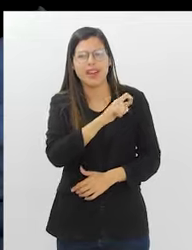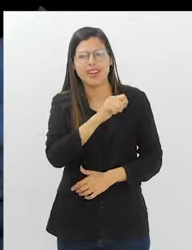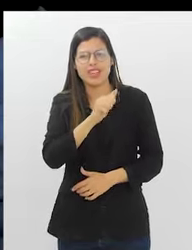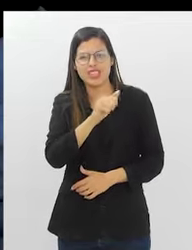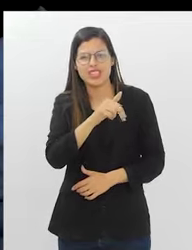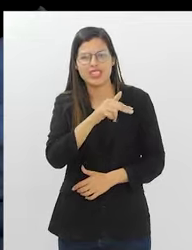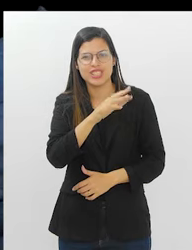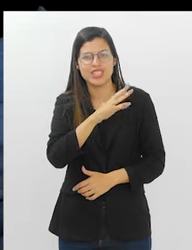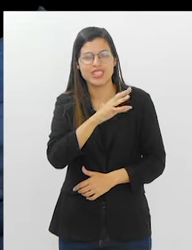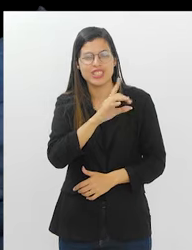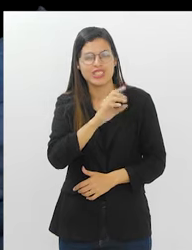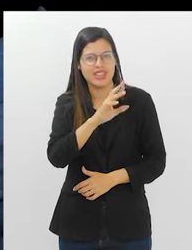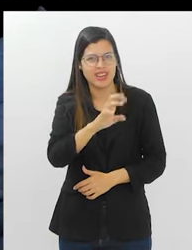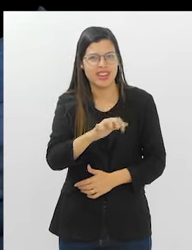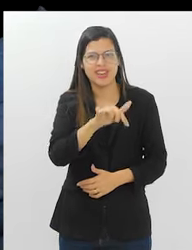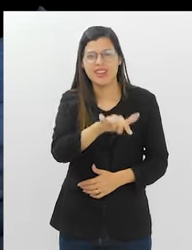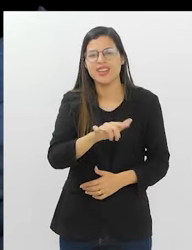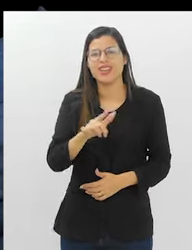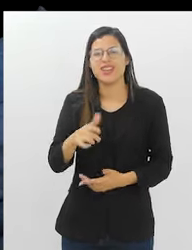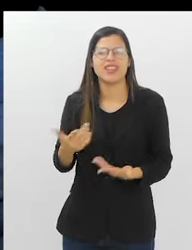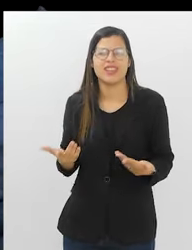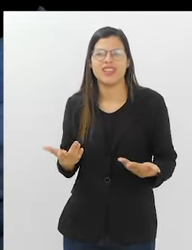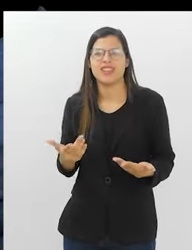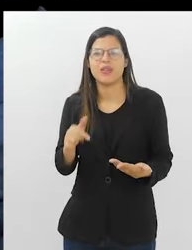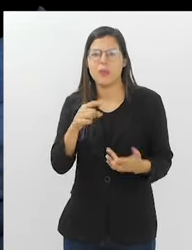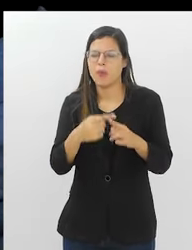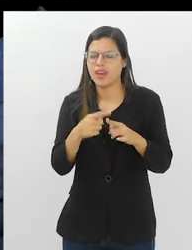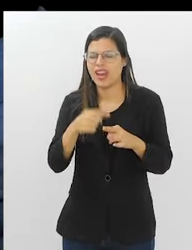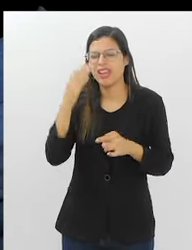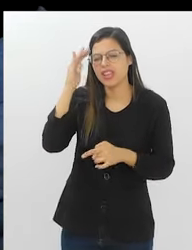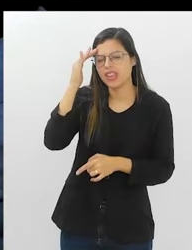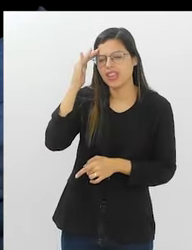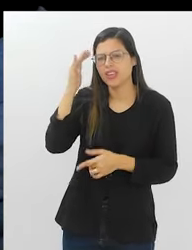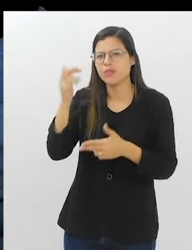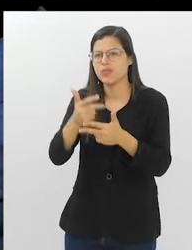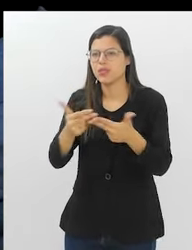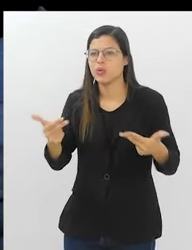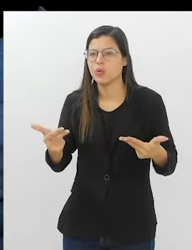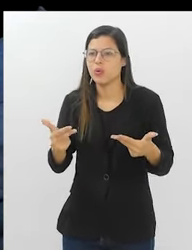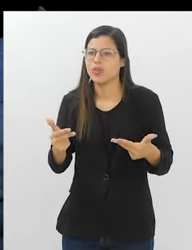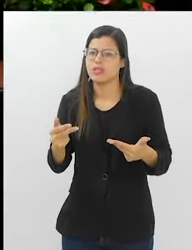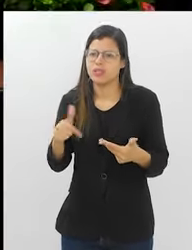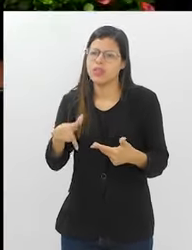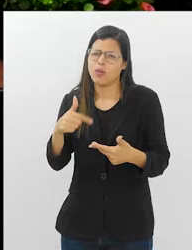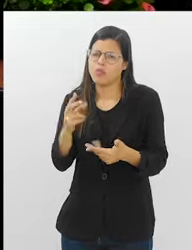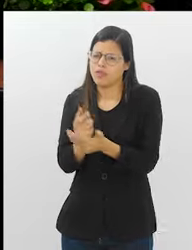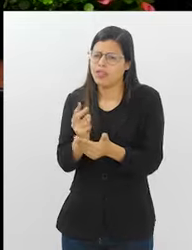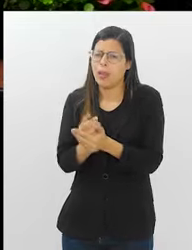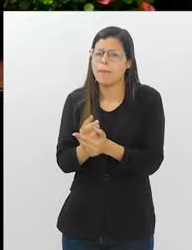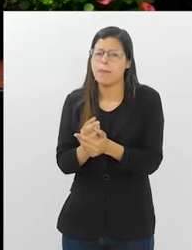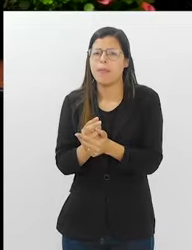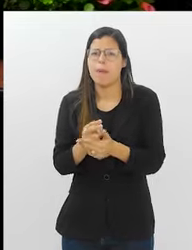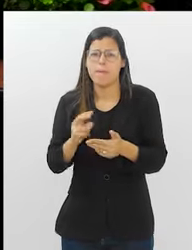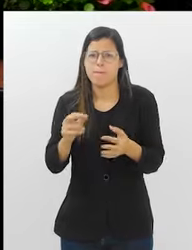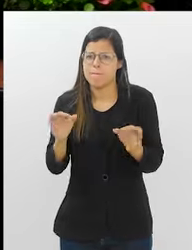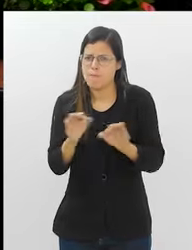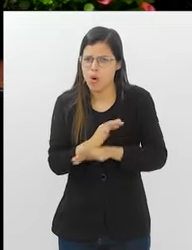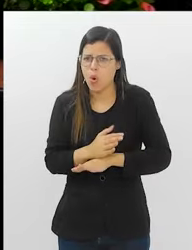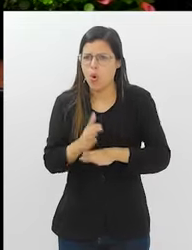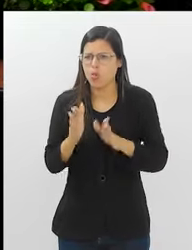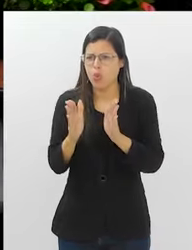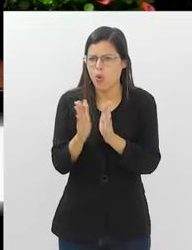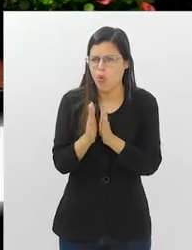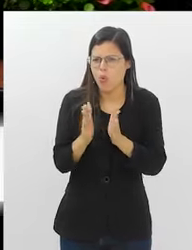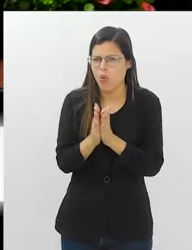imaginei isso, por exemplo, tipo um assalto. Chama o Alexandre para ver se ele consegue ver Eu quem é que sempre me foi. ofereci, estava pronto a fazer as preces quando